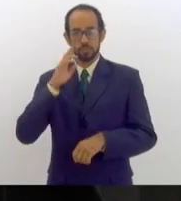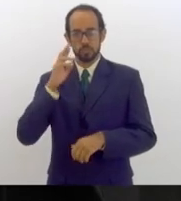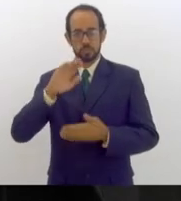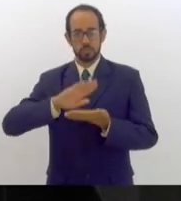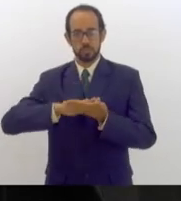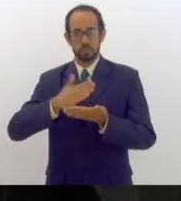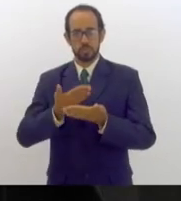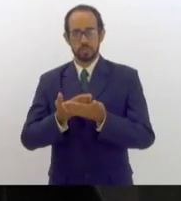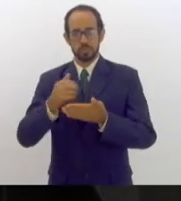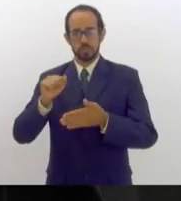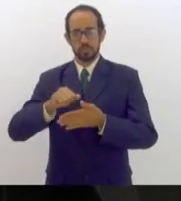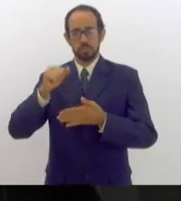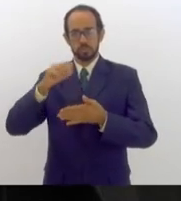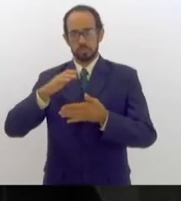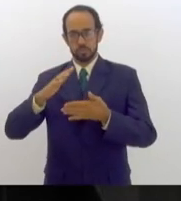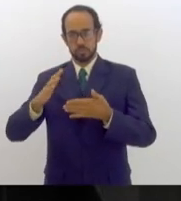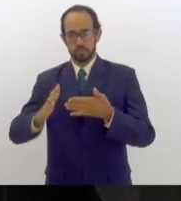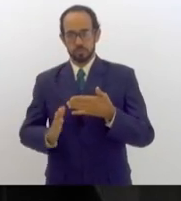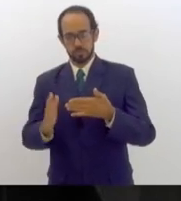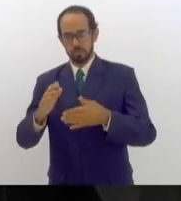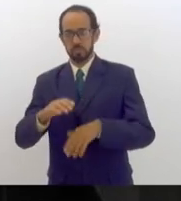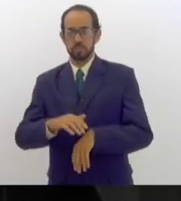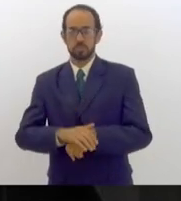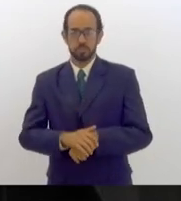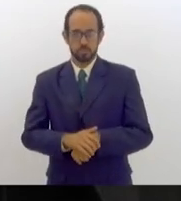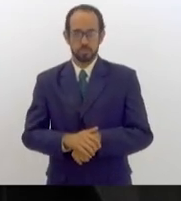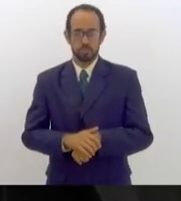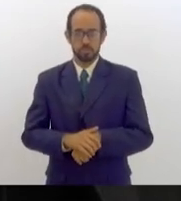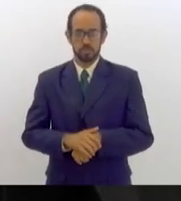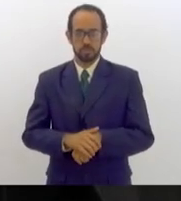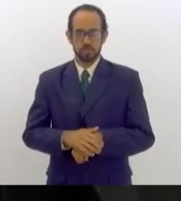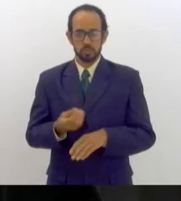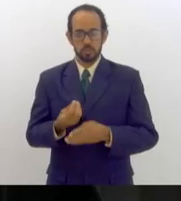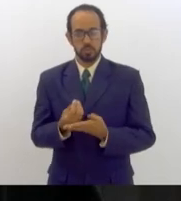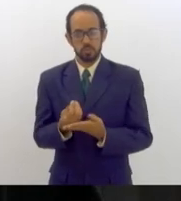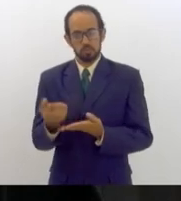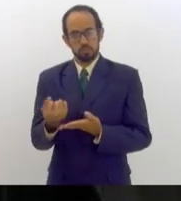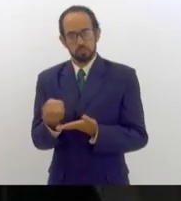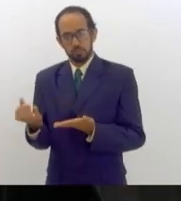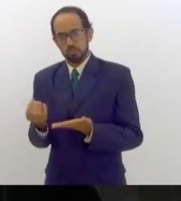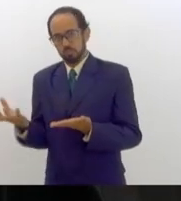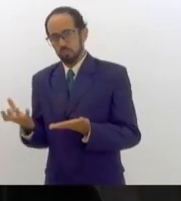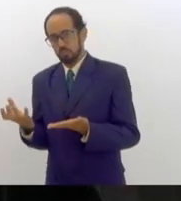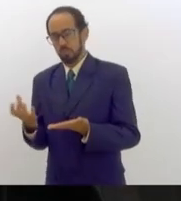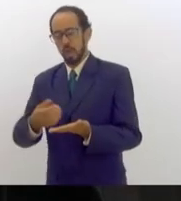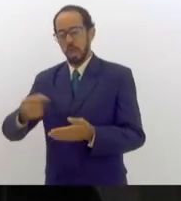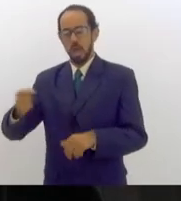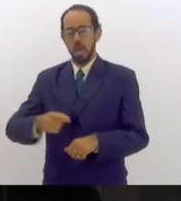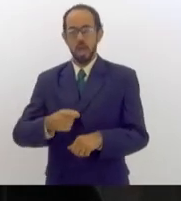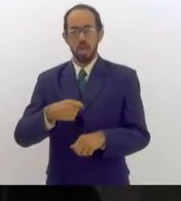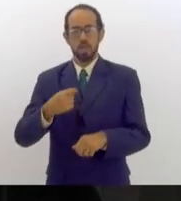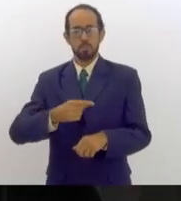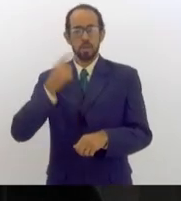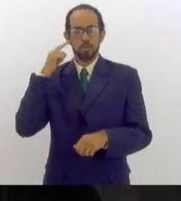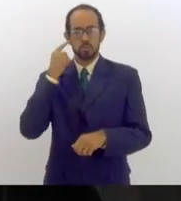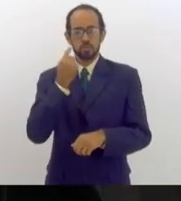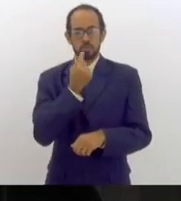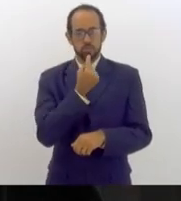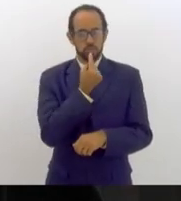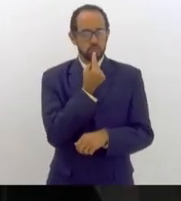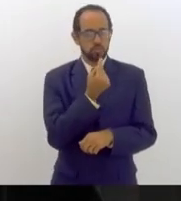intérprete da linguagem de libras que leva a nossa voz aos